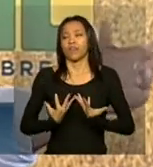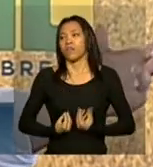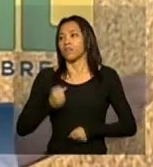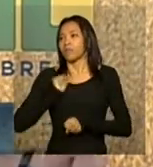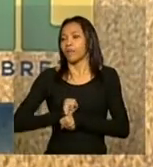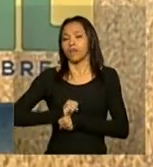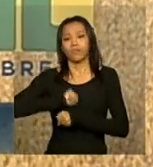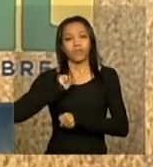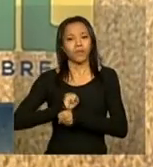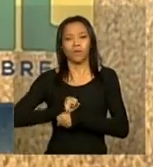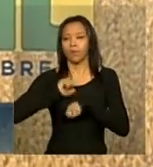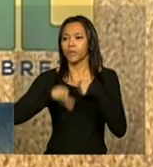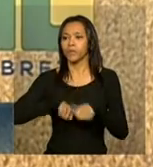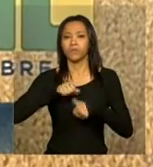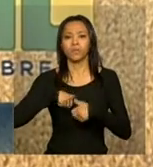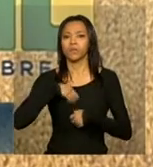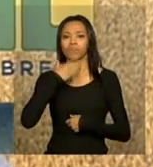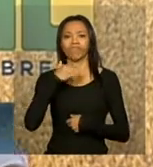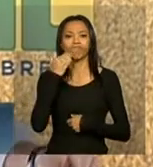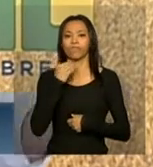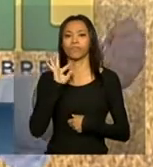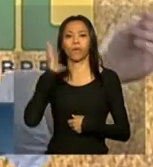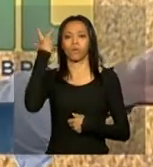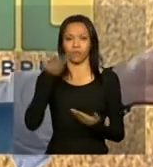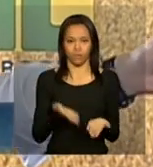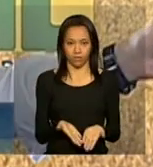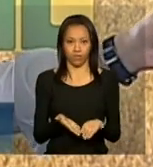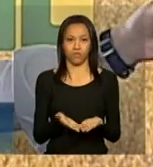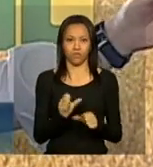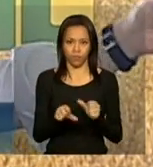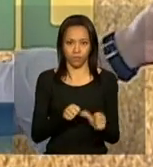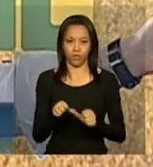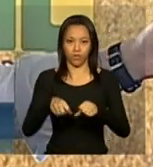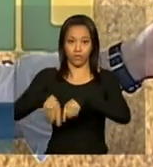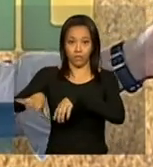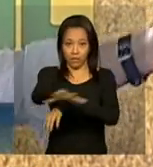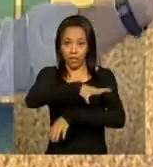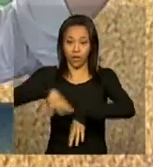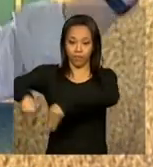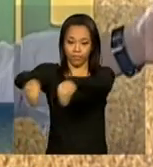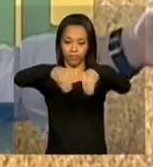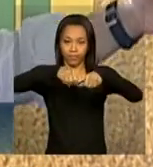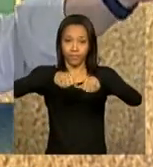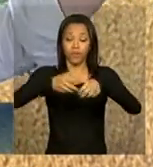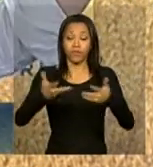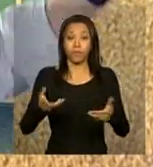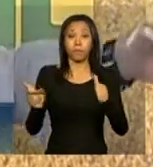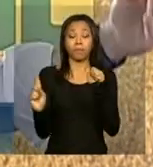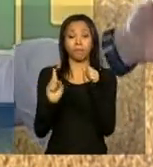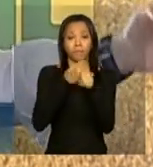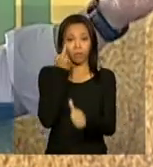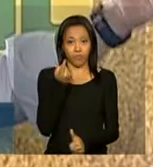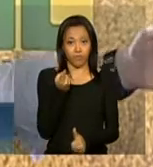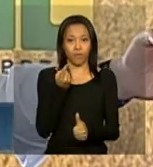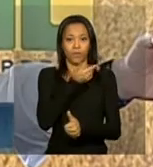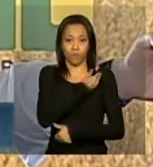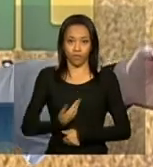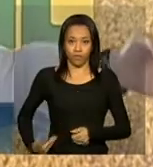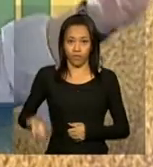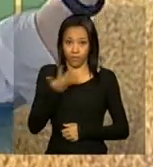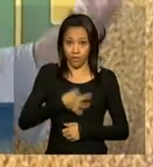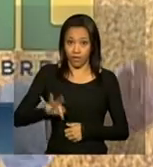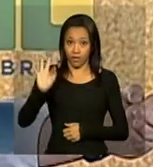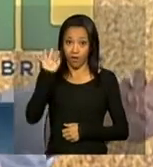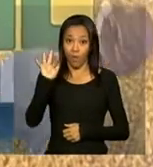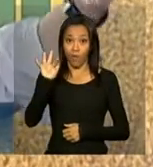de esperar as reformas acontecerem. Encerrando, eu tenho que dizer, primeiro governo federal